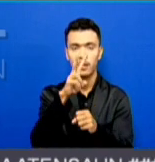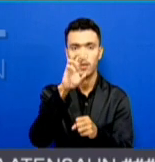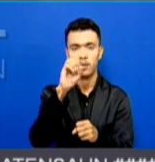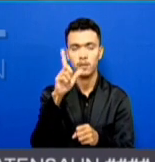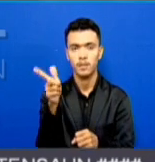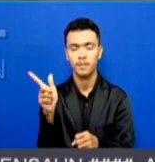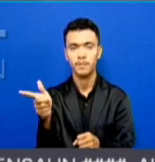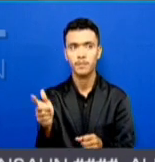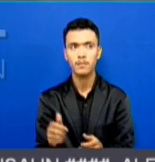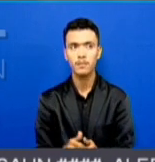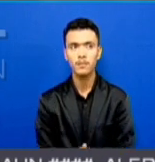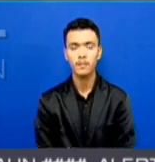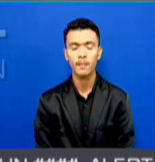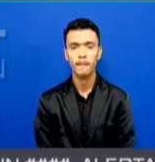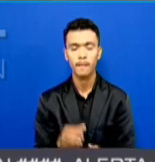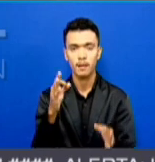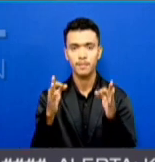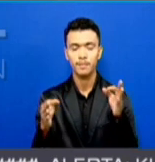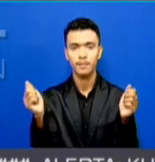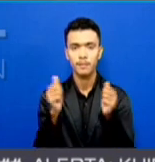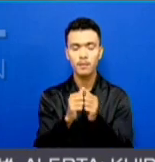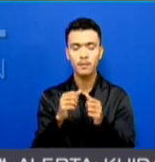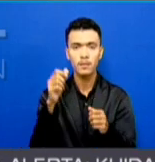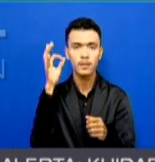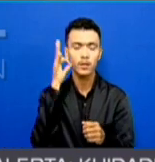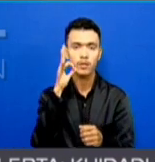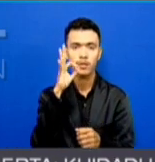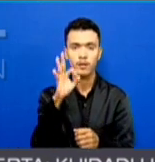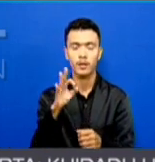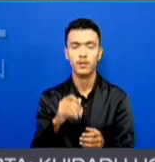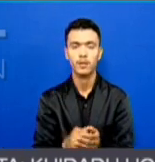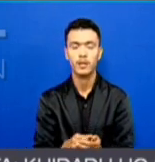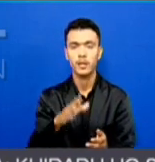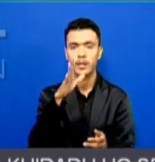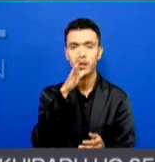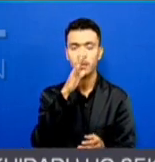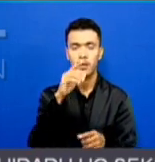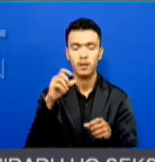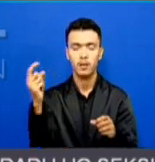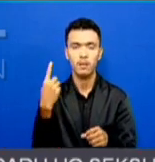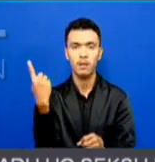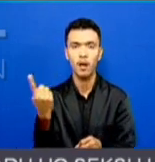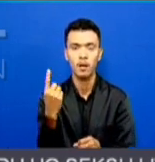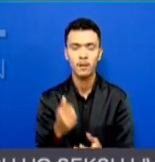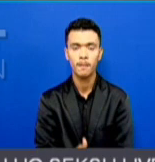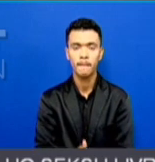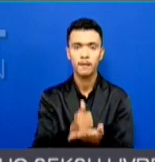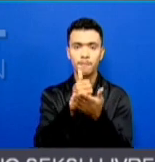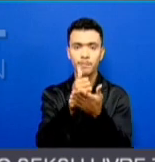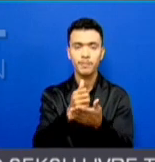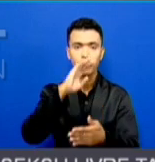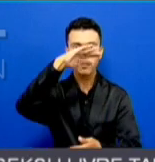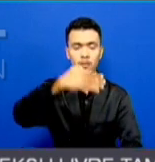ruanulu. Maski ho condição faluk, inocência abu na fatin esforço, ho ditau matan ba